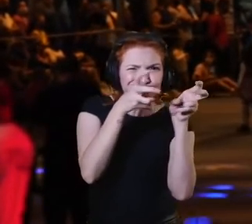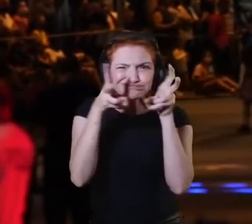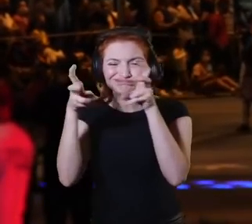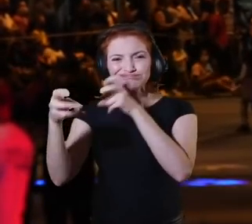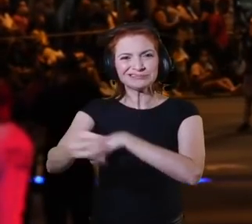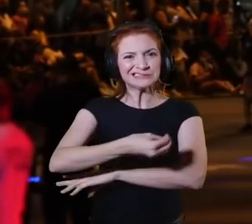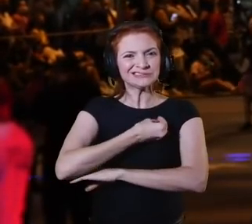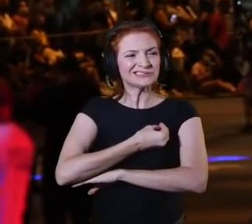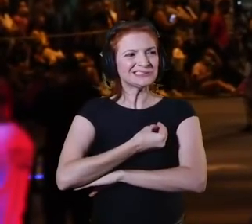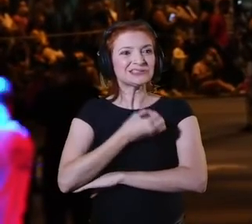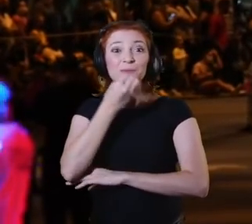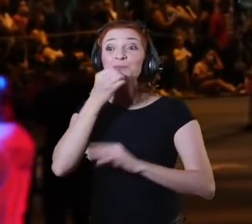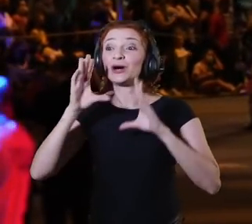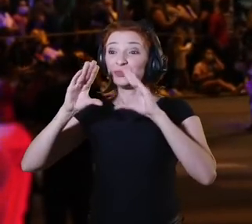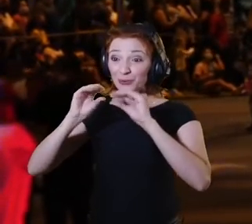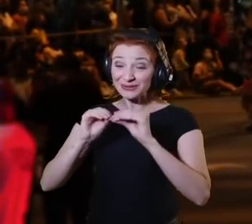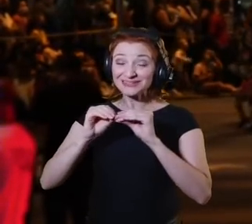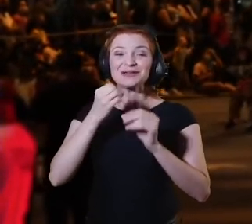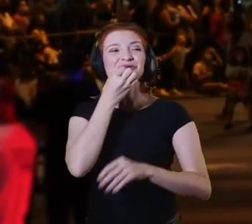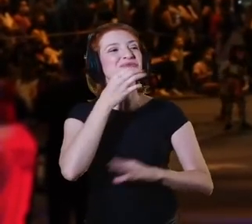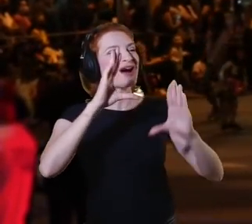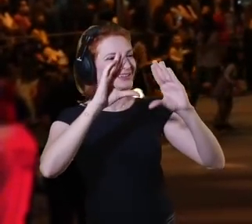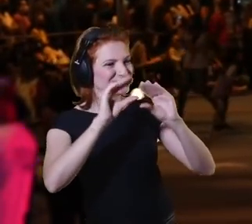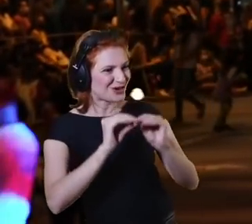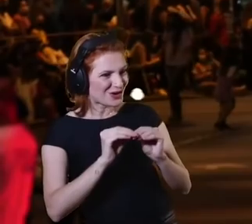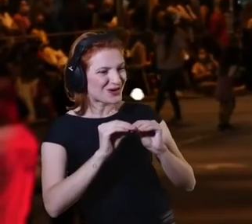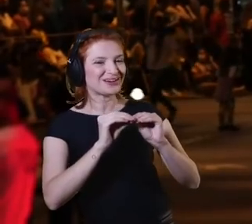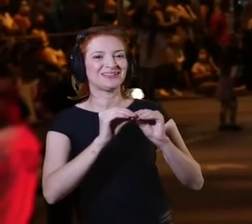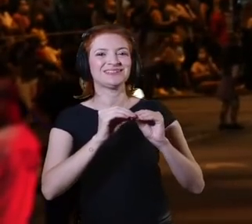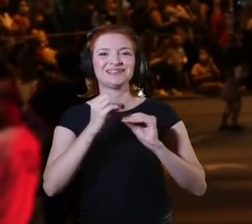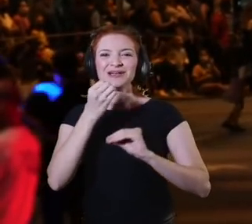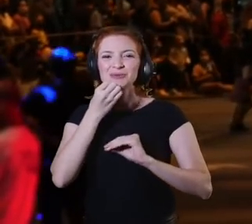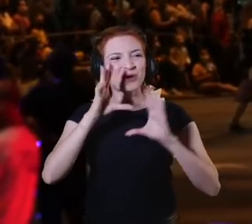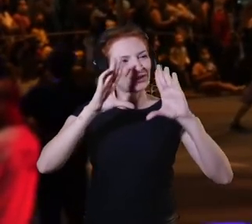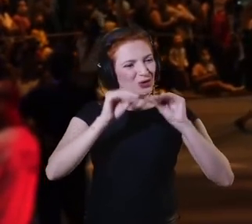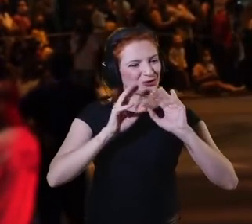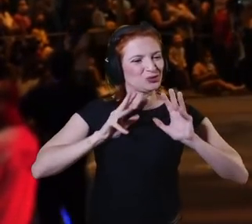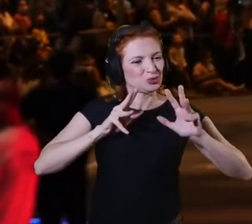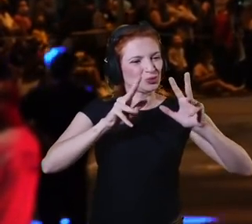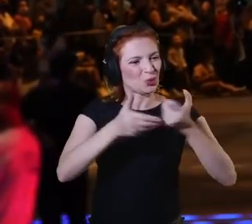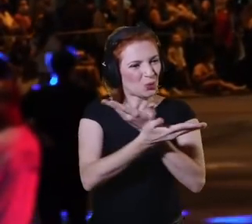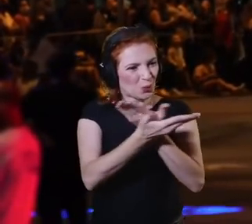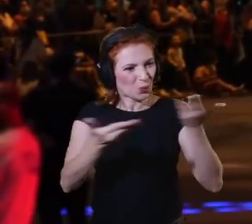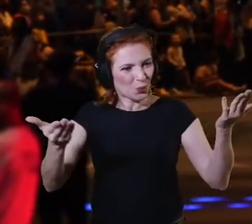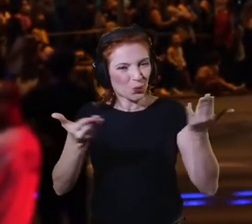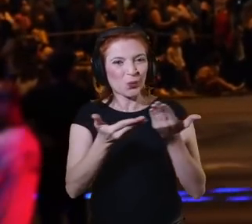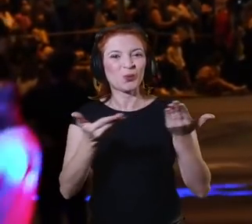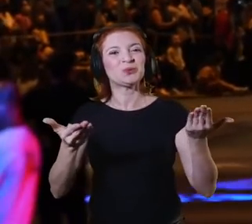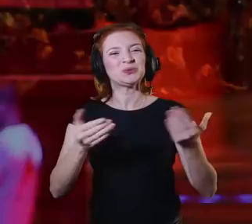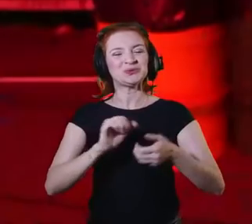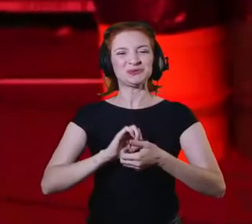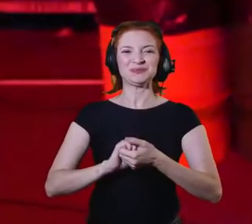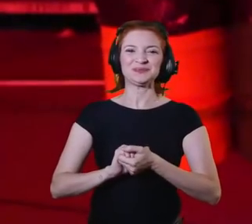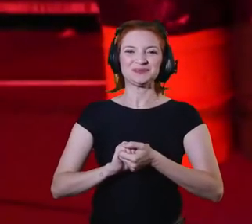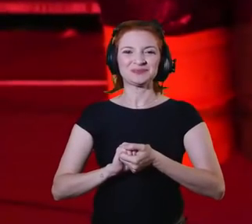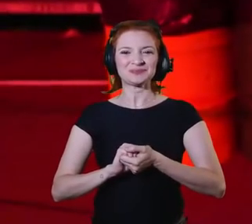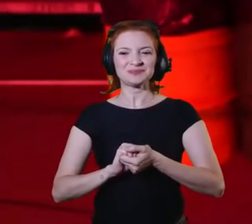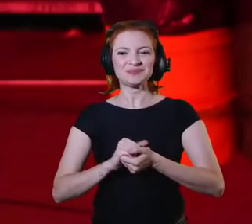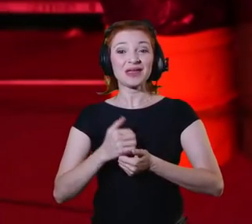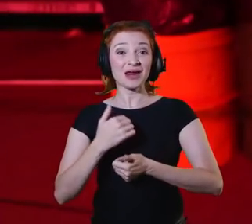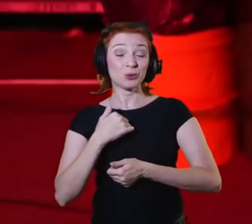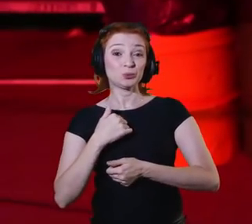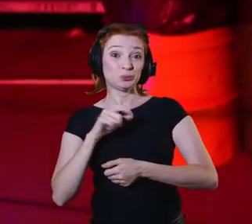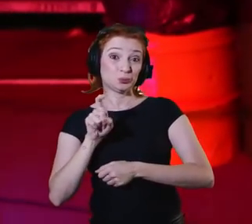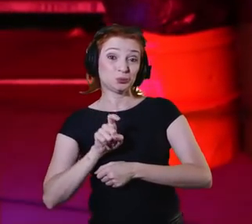Modena, boa noite. Boa noite, Thales. Boa noite, Portela. Boa noite, Zé Teodoro, Kátia Weber. Eu sou